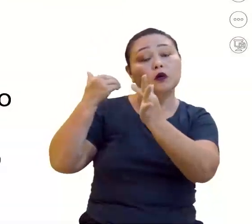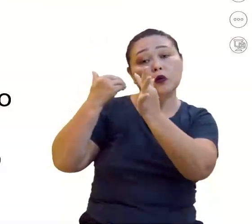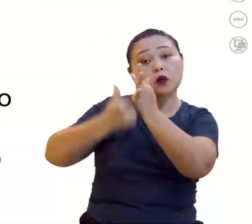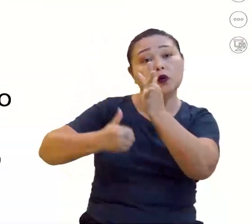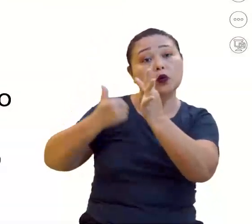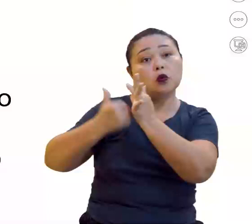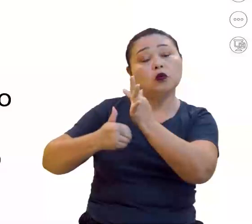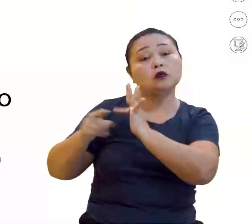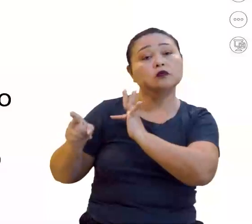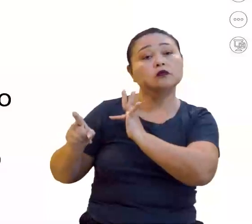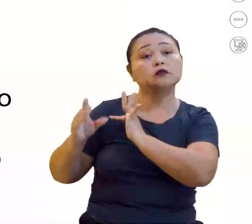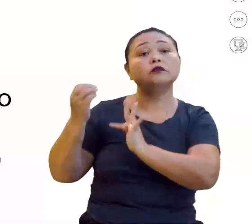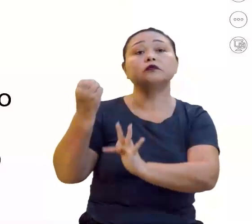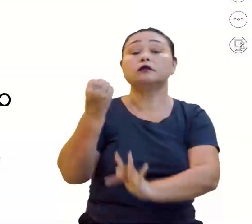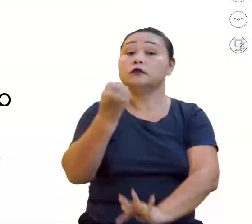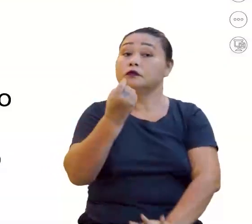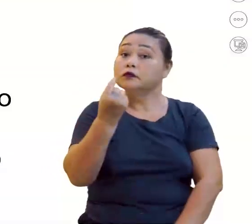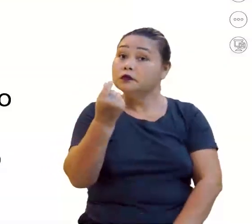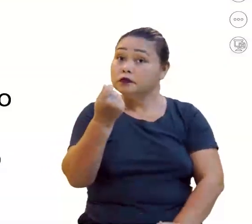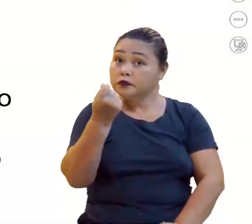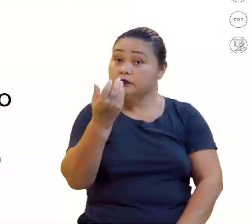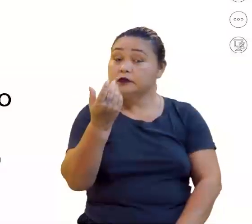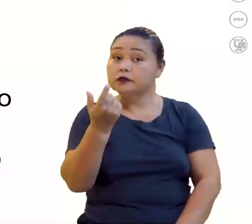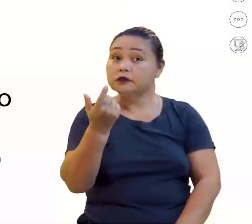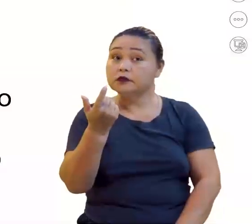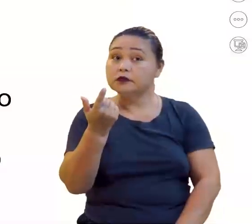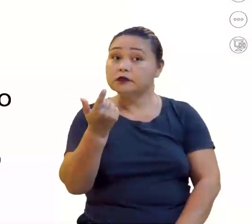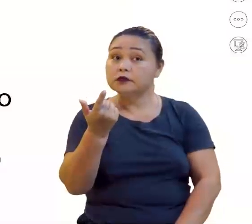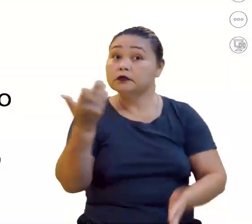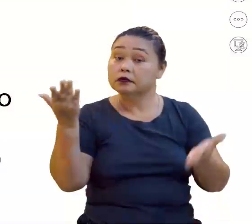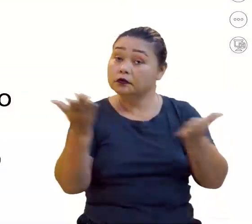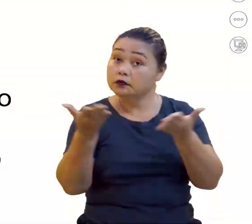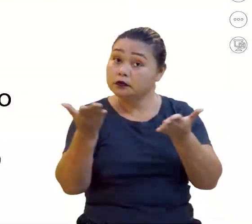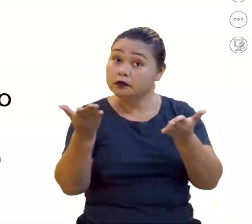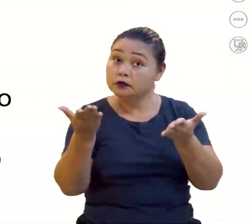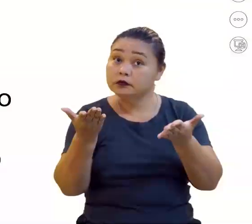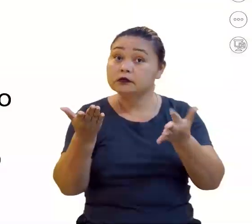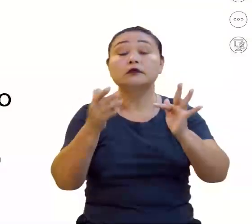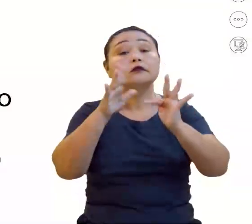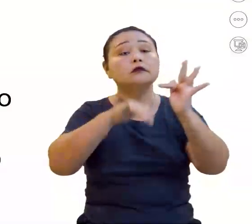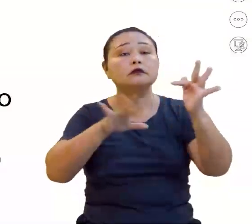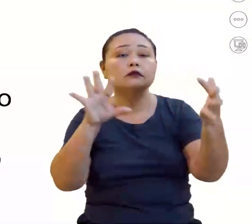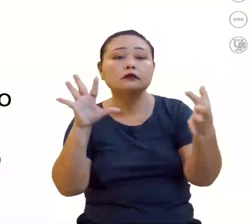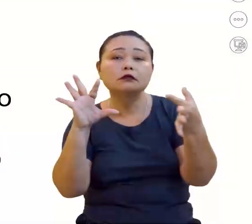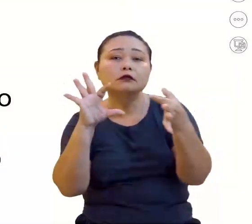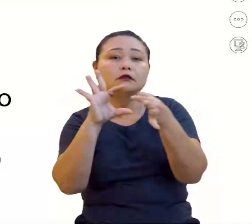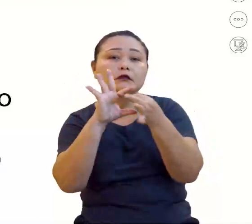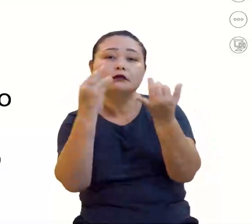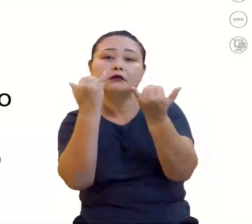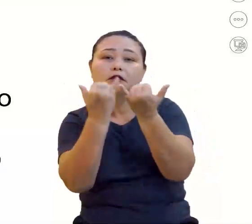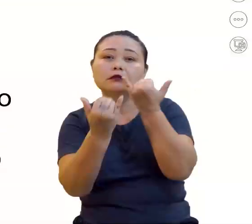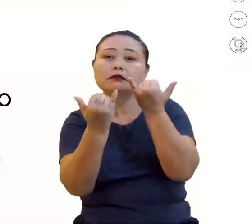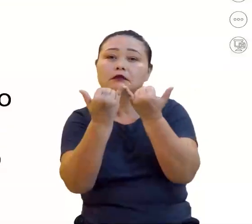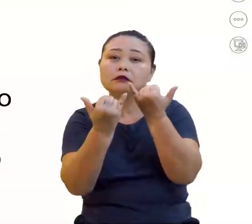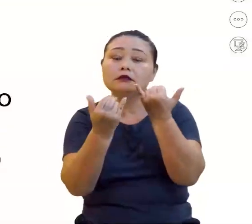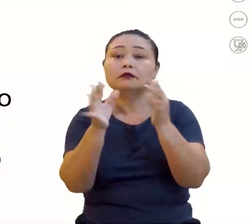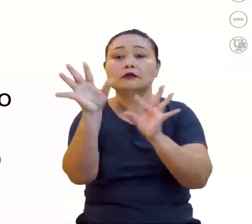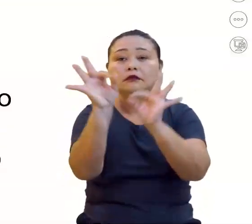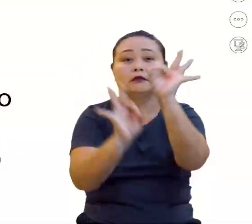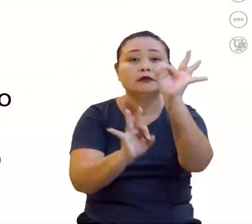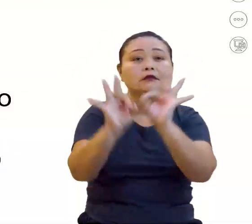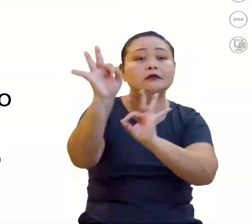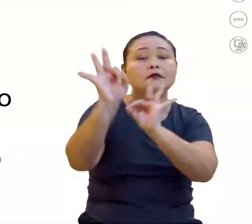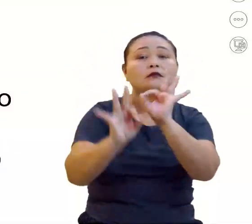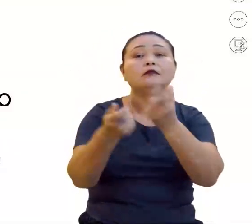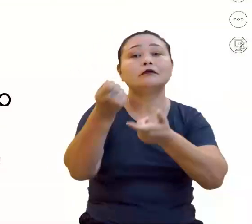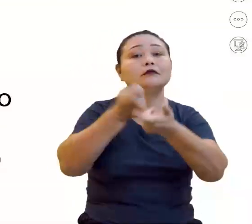desconto do valor do ingresso. O gráfico que mais se assemelha ao que deve ser elaborado